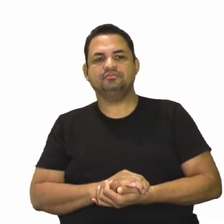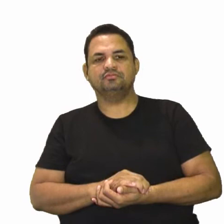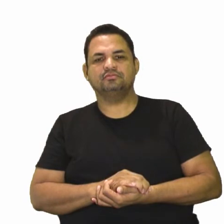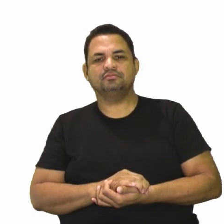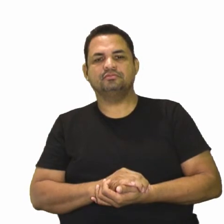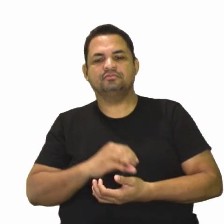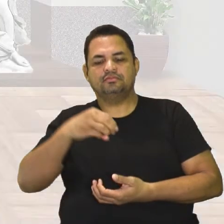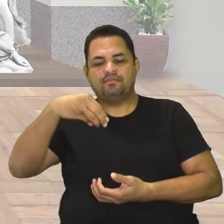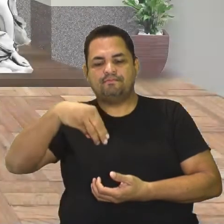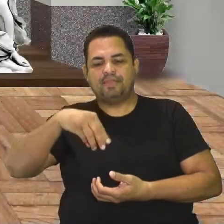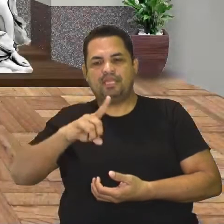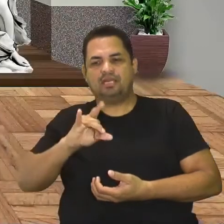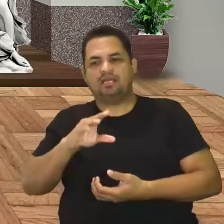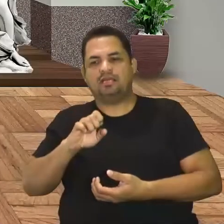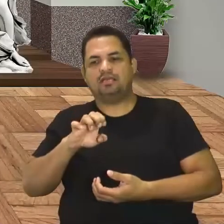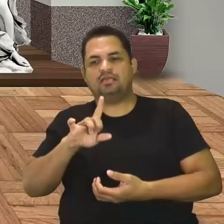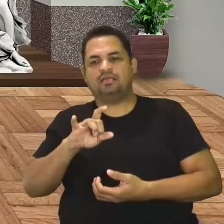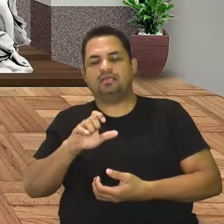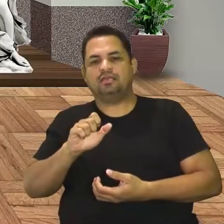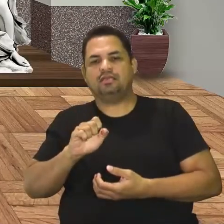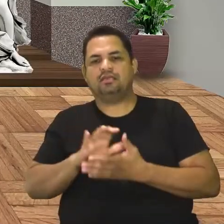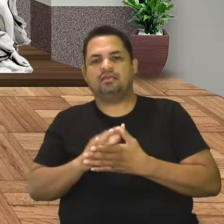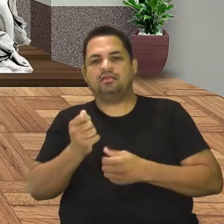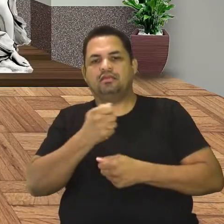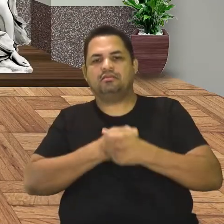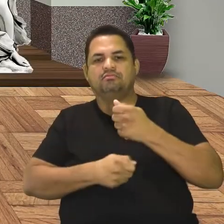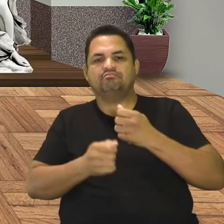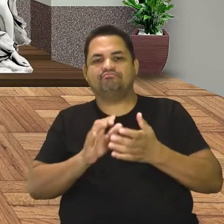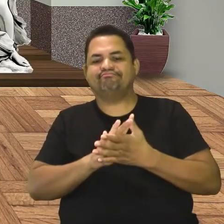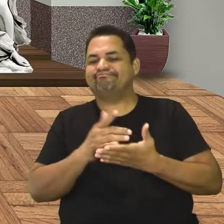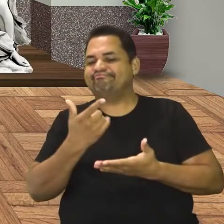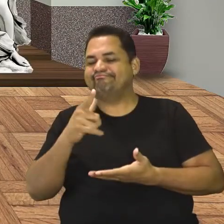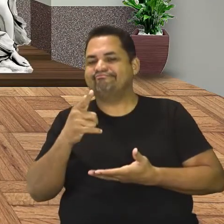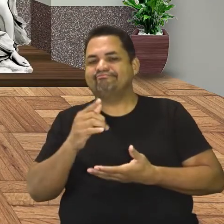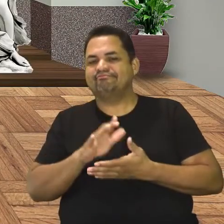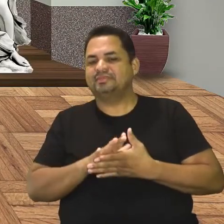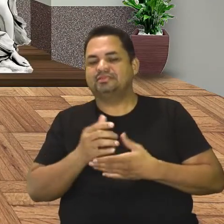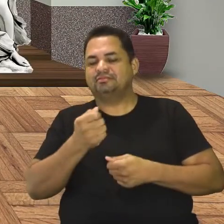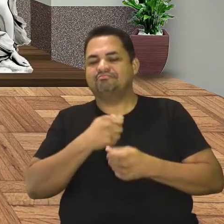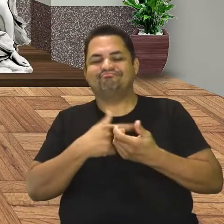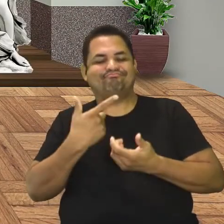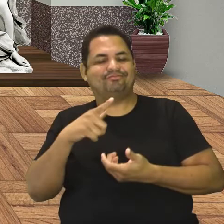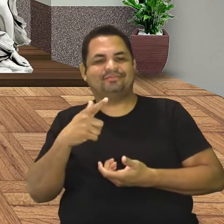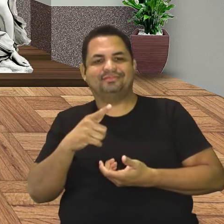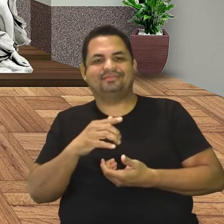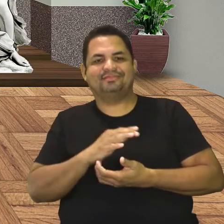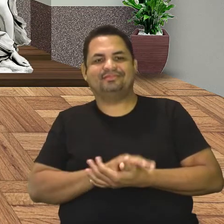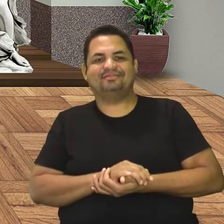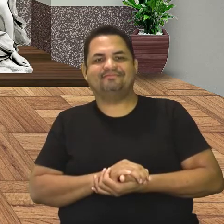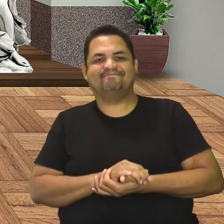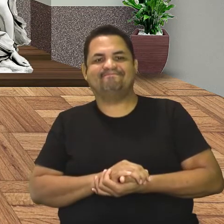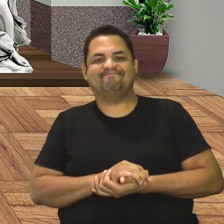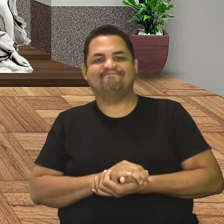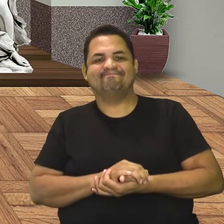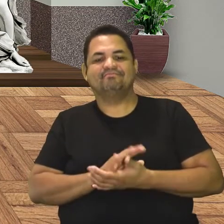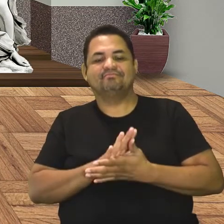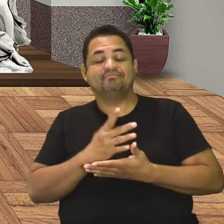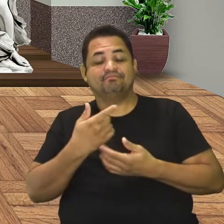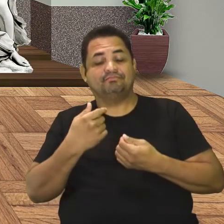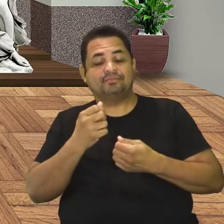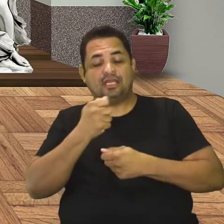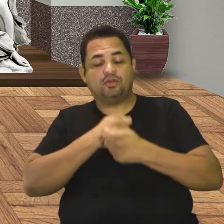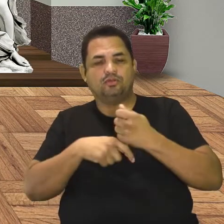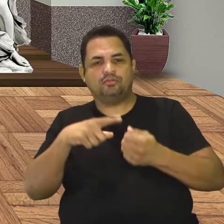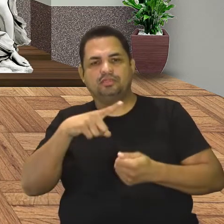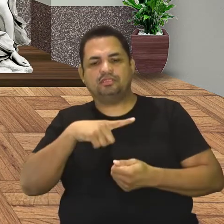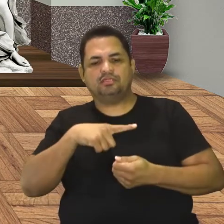Milagre econômico. Mas na economia não tem milagre, gente, infelizmente. Na economia tem planejamento.